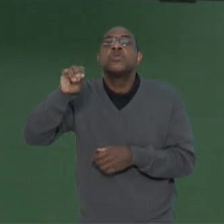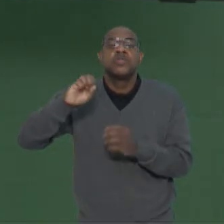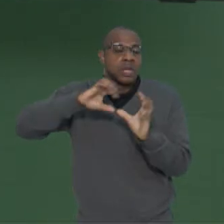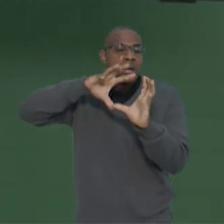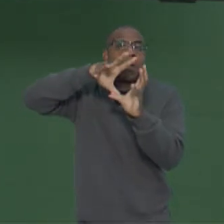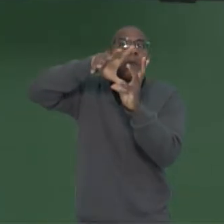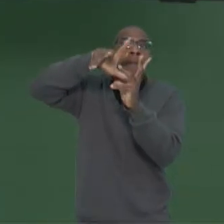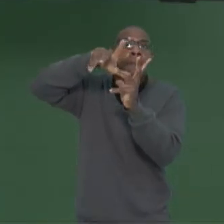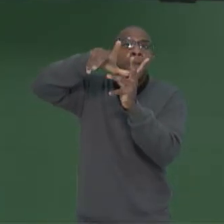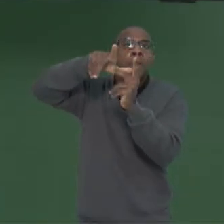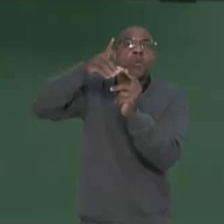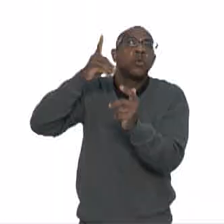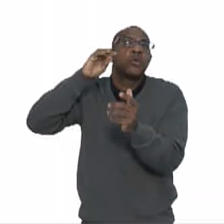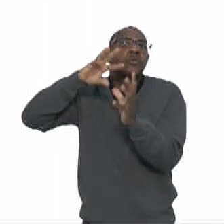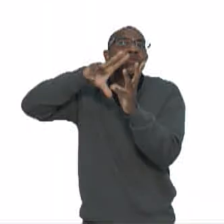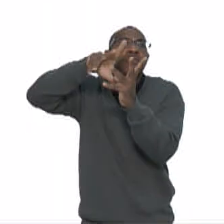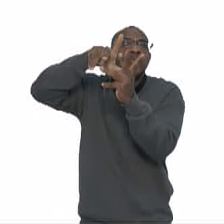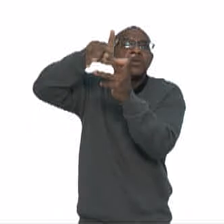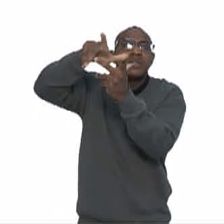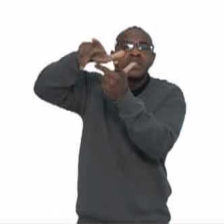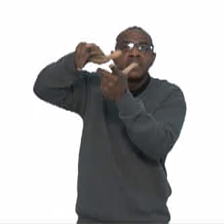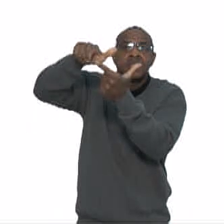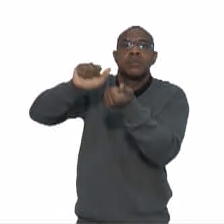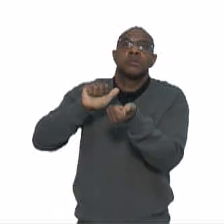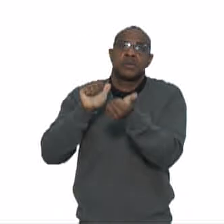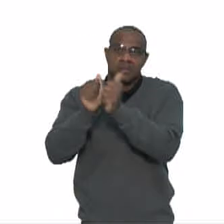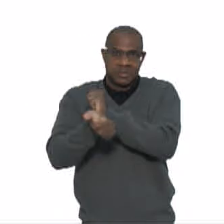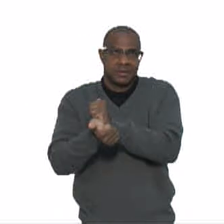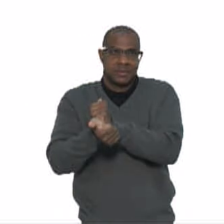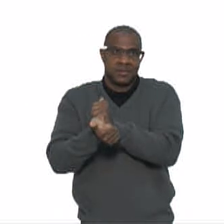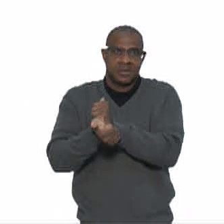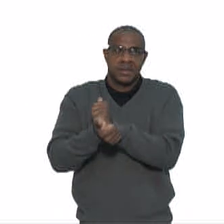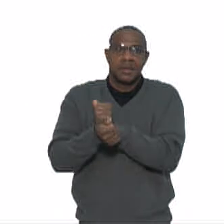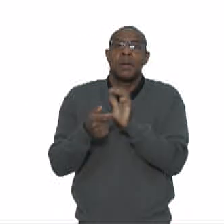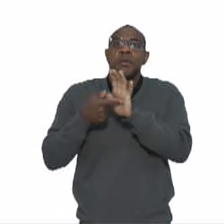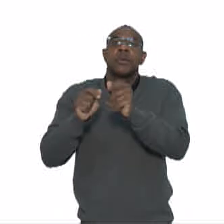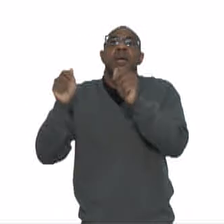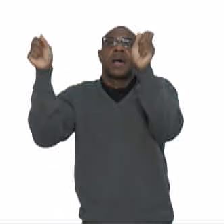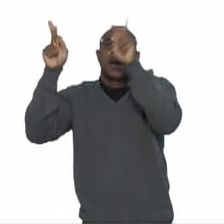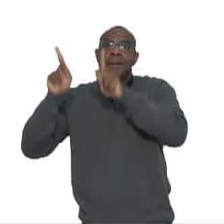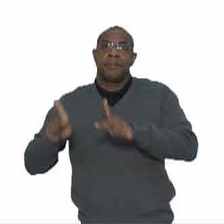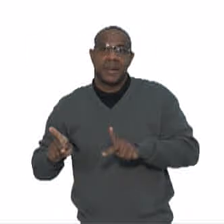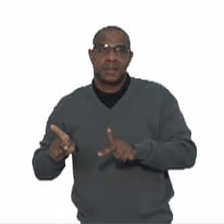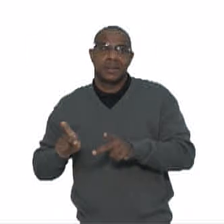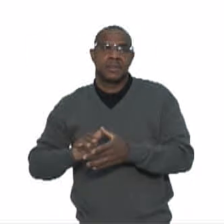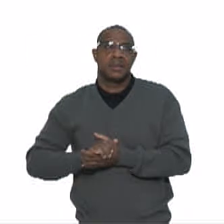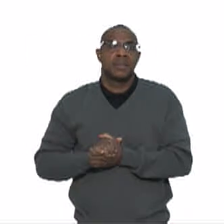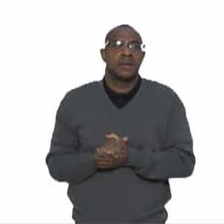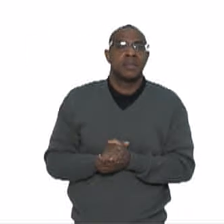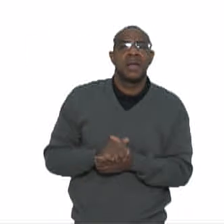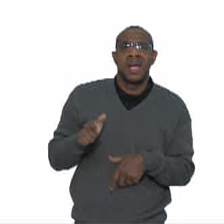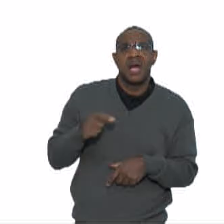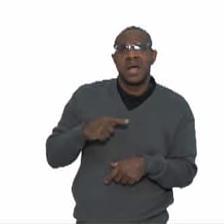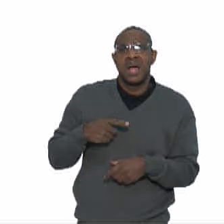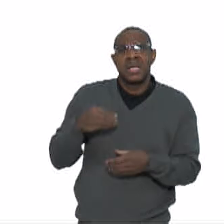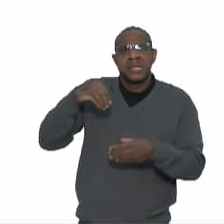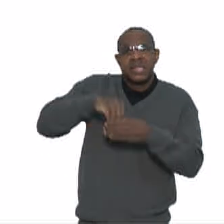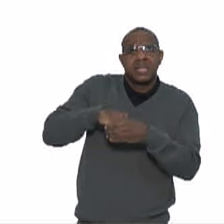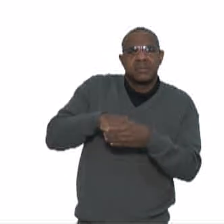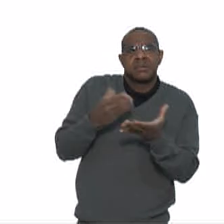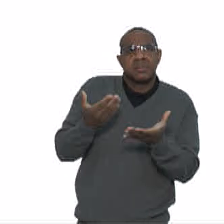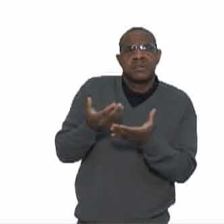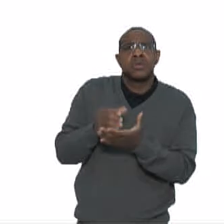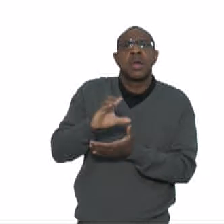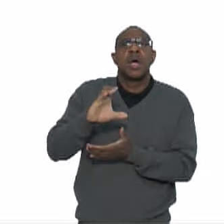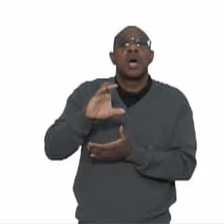promover uma campanha mundial a respeito dos clubes deportivos. Será que é a respeito dos clubes em si, né,